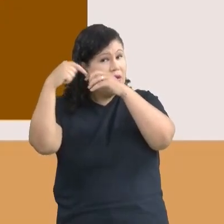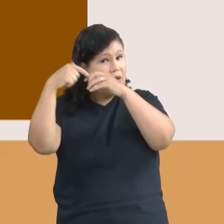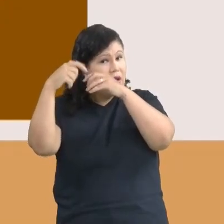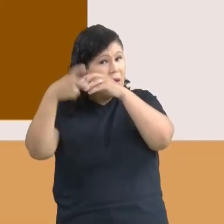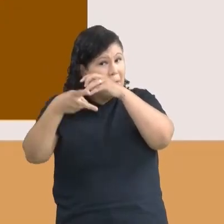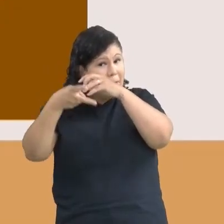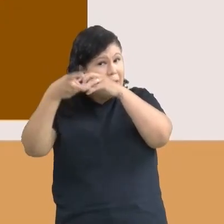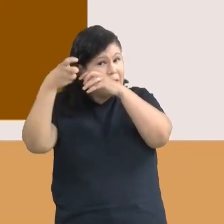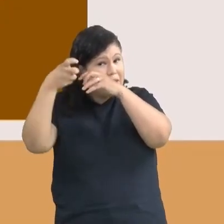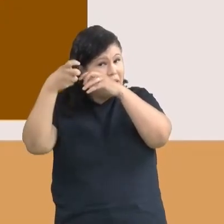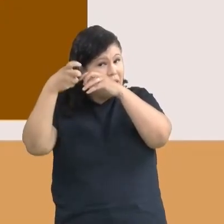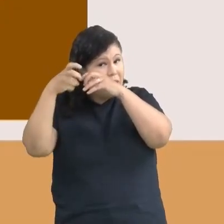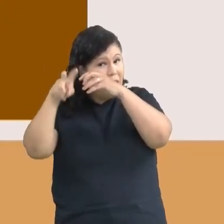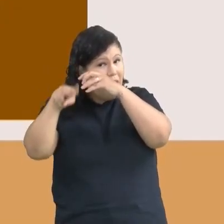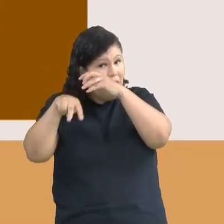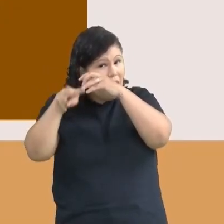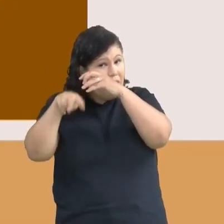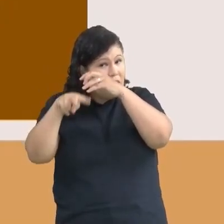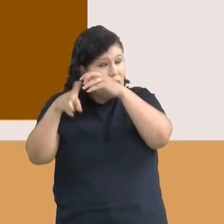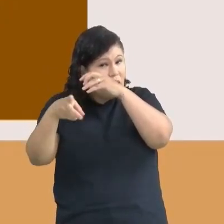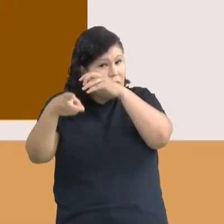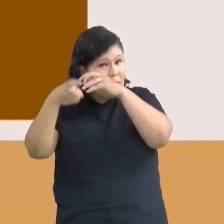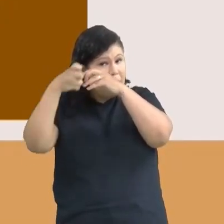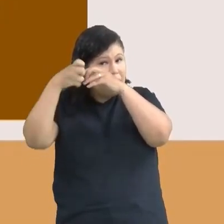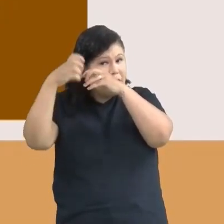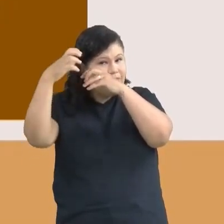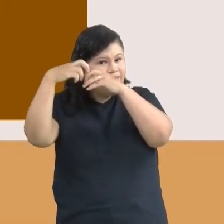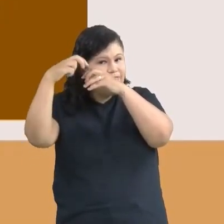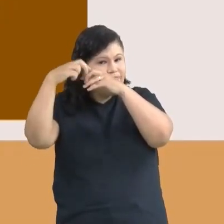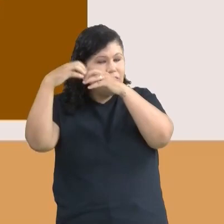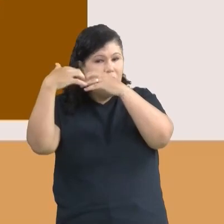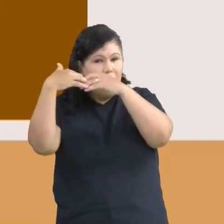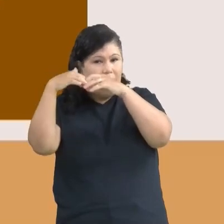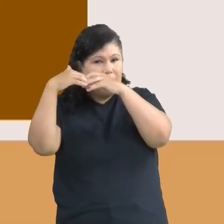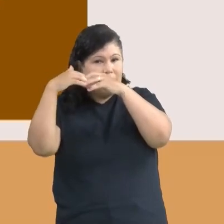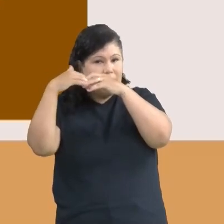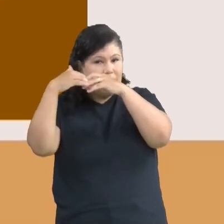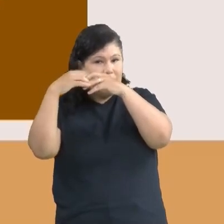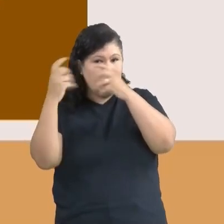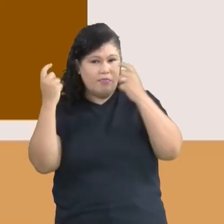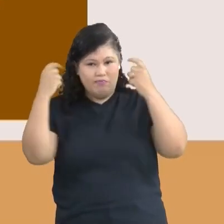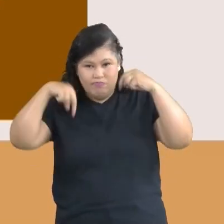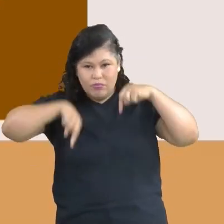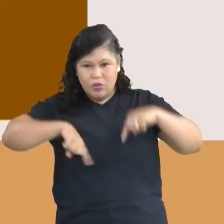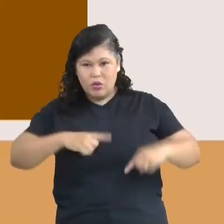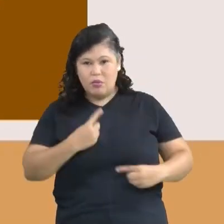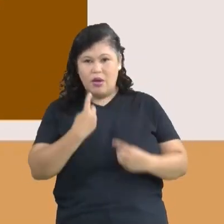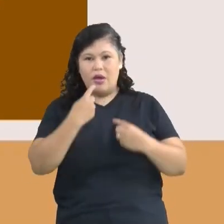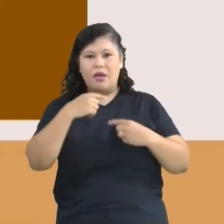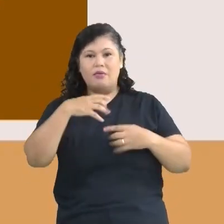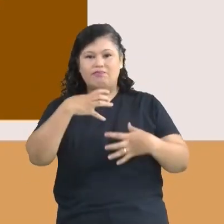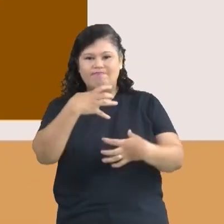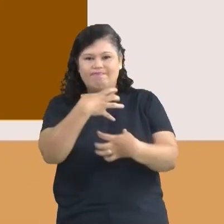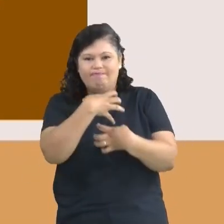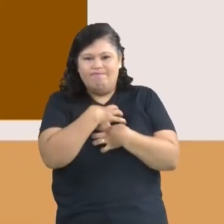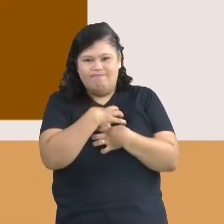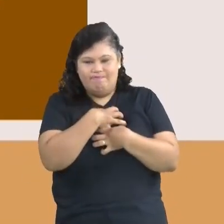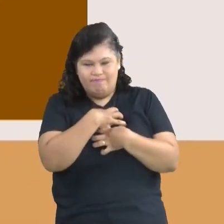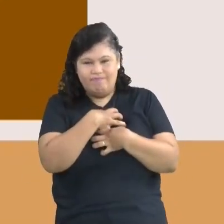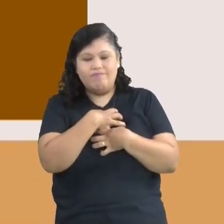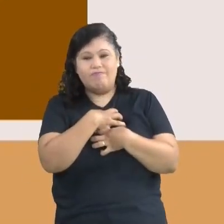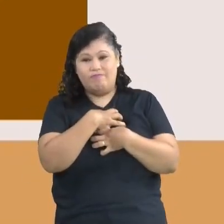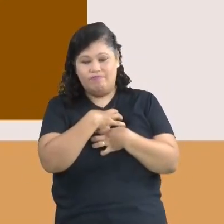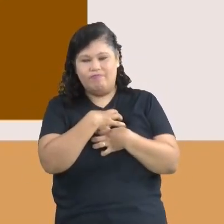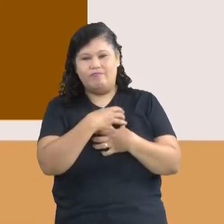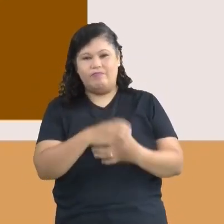estamos lendo um poema, ele nos demonstra vários sentimentos que são estes que nós acabamos de ver.